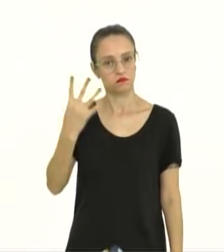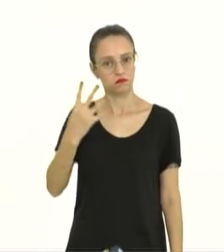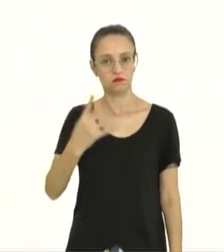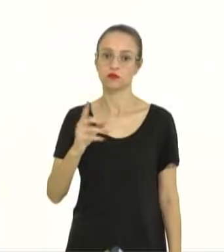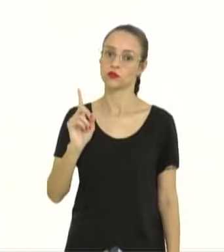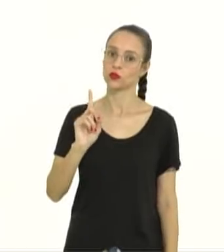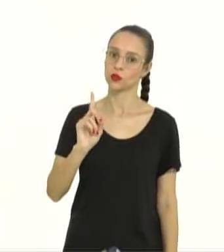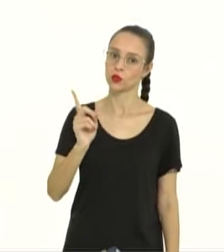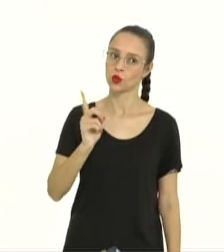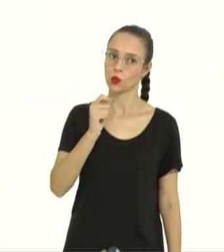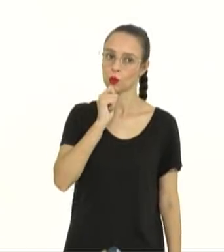ou não.